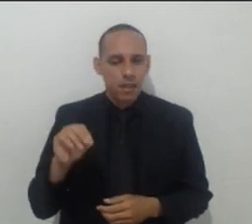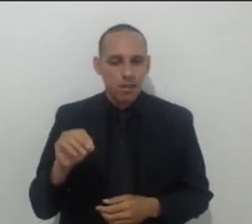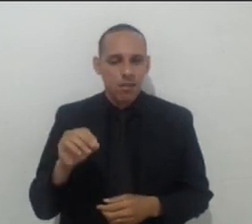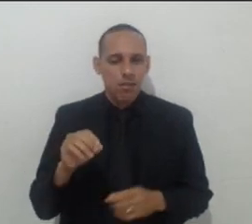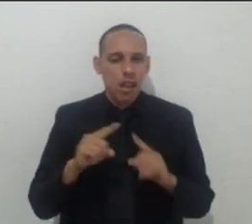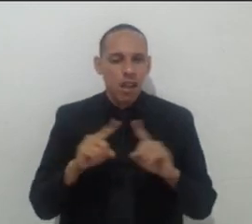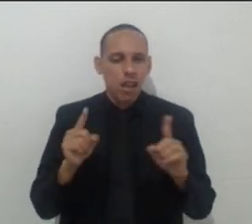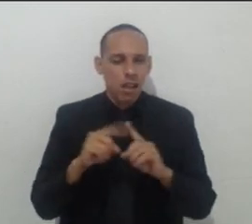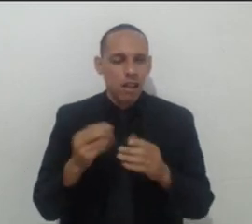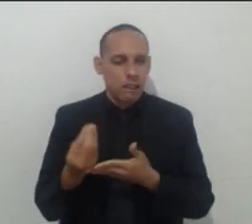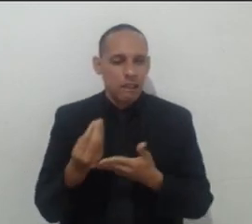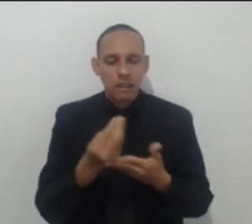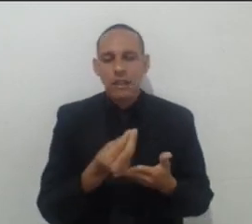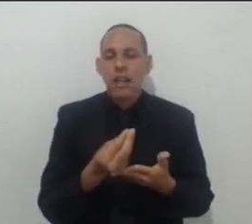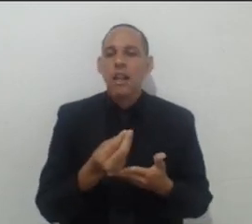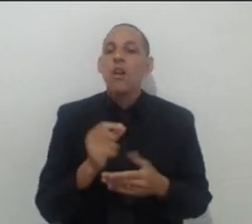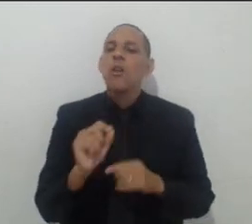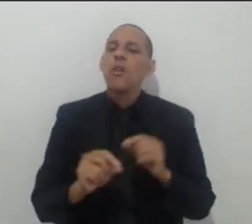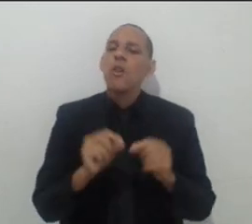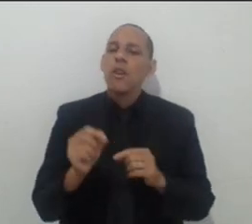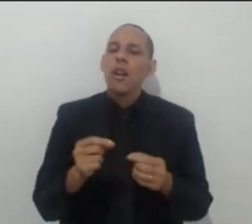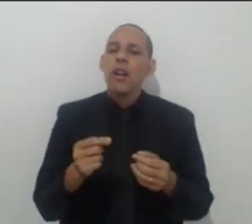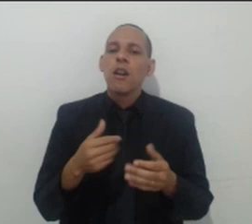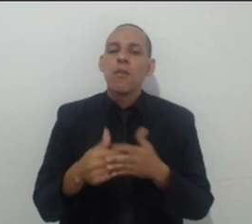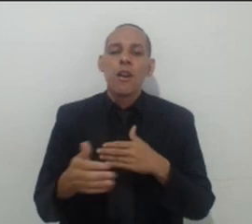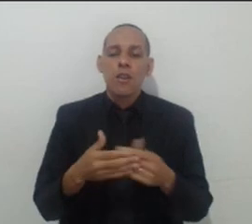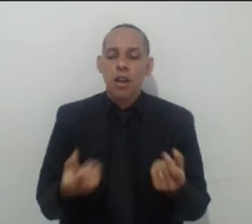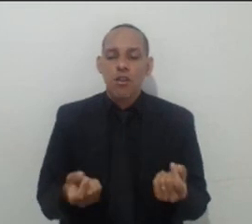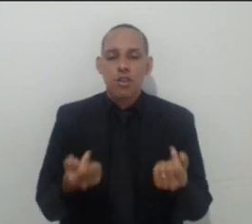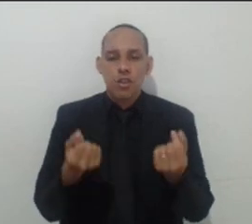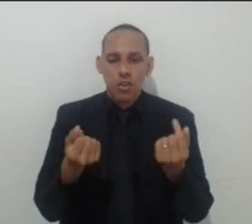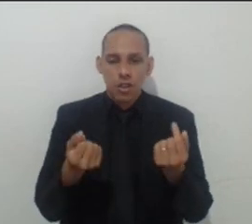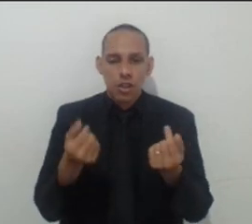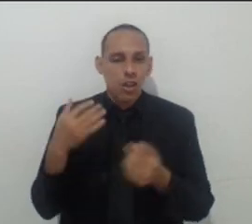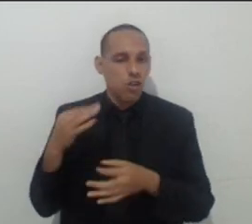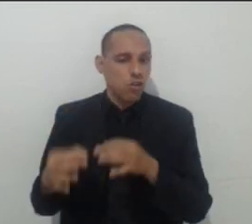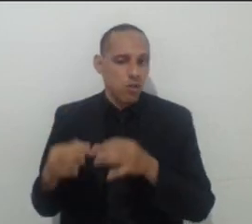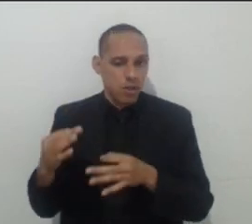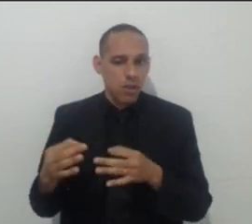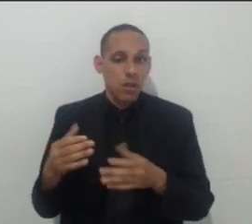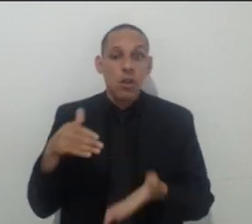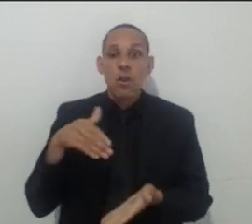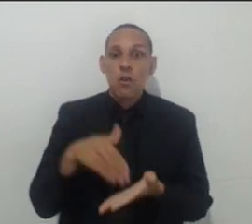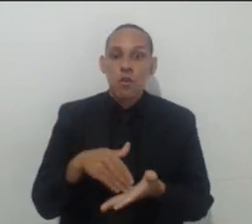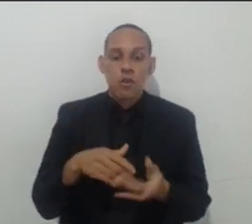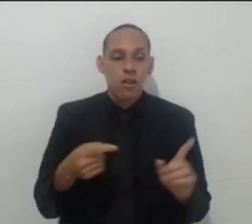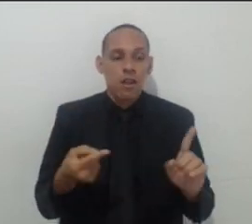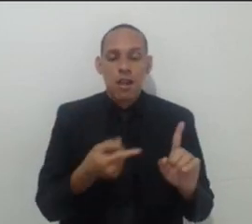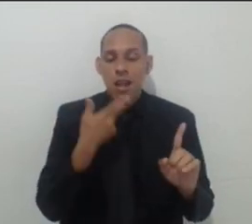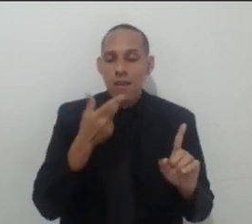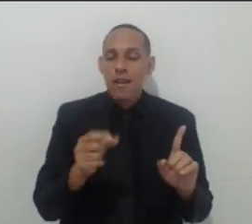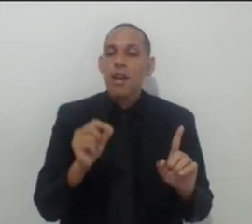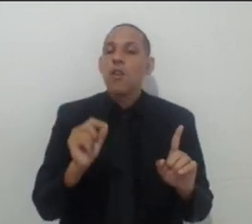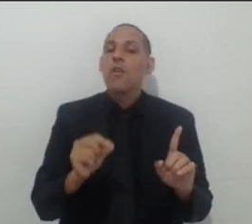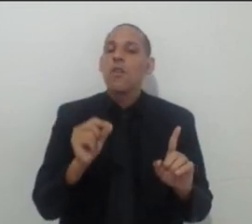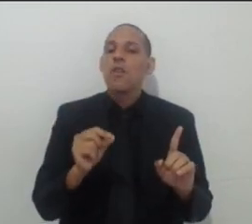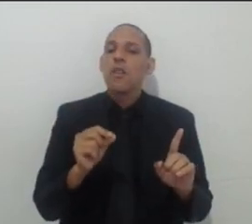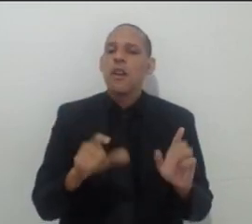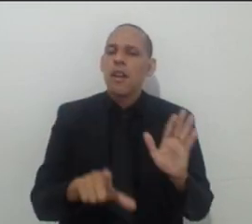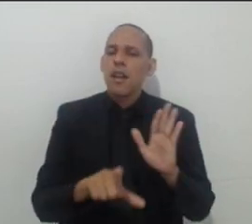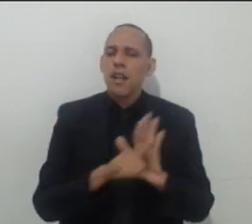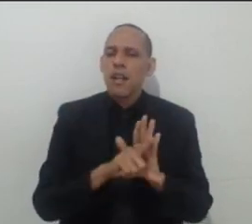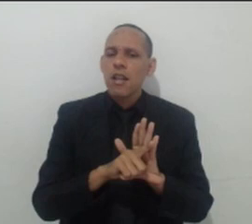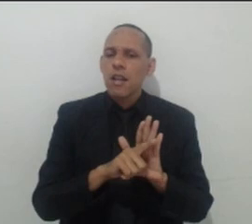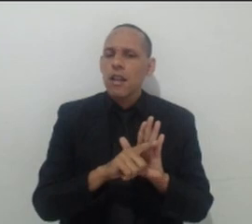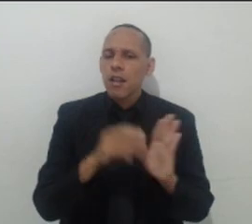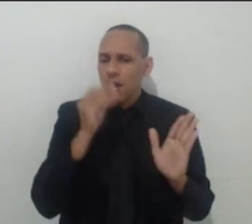qualquer quantia depositada em juízo. E, por fim, alega que há um ato ilegal e abusivo da juíza da